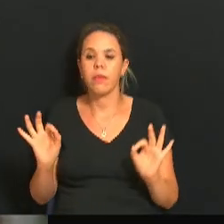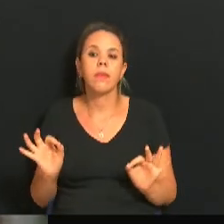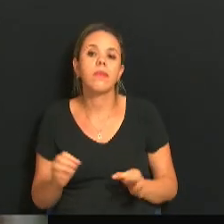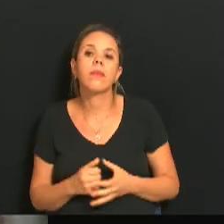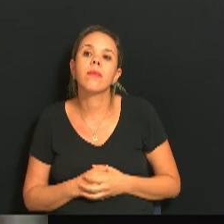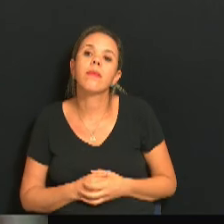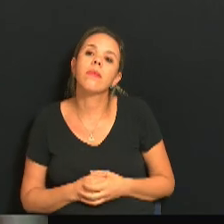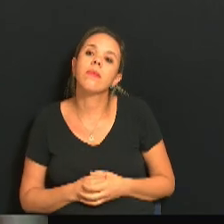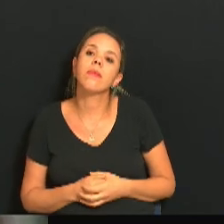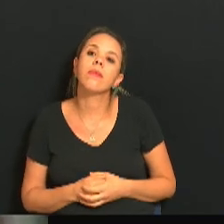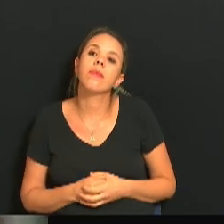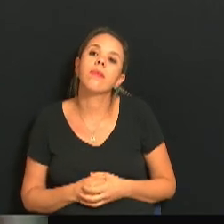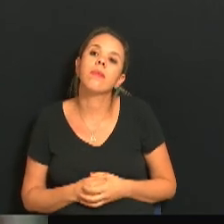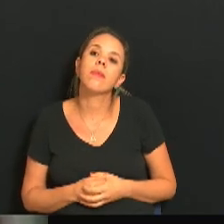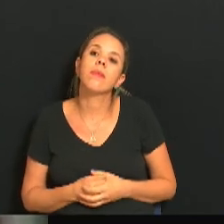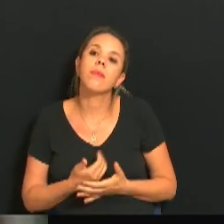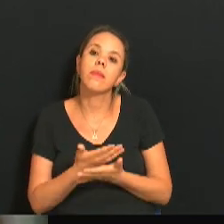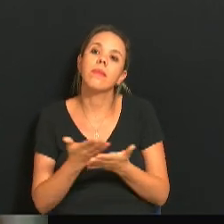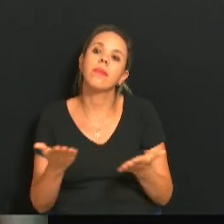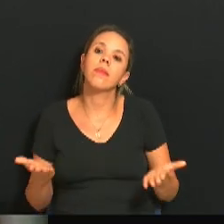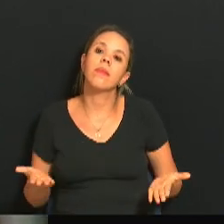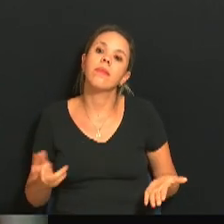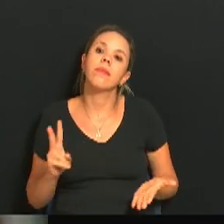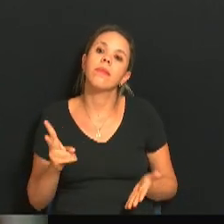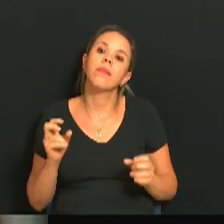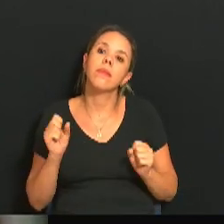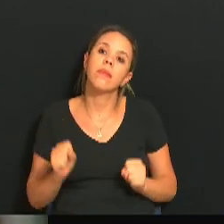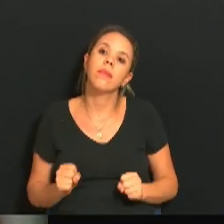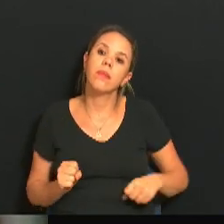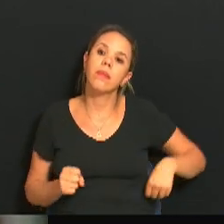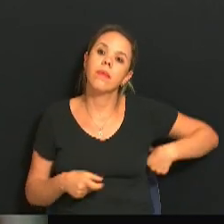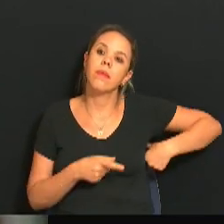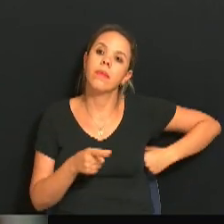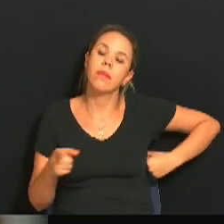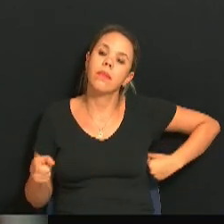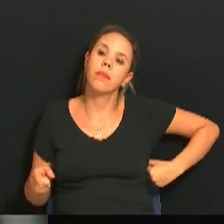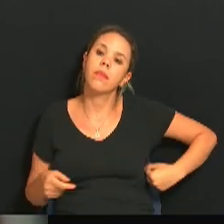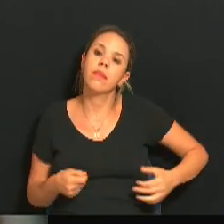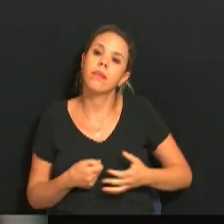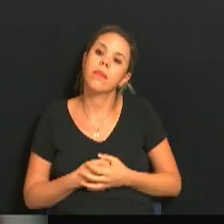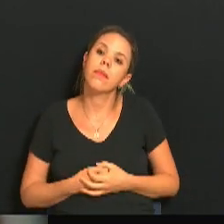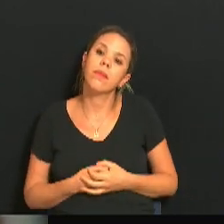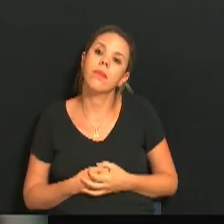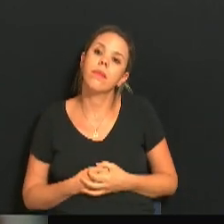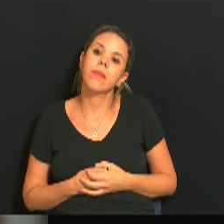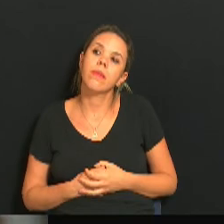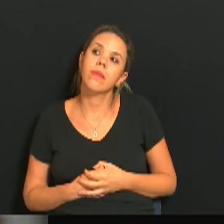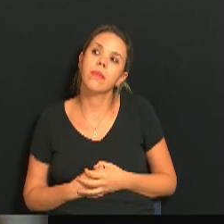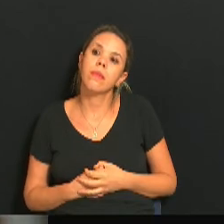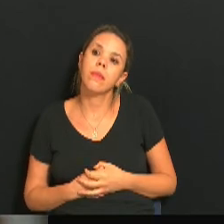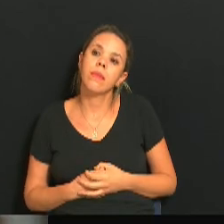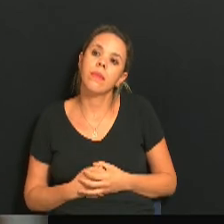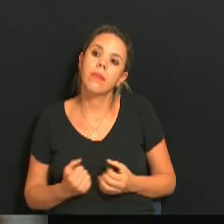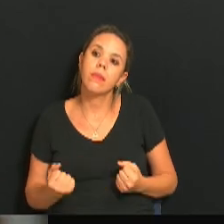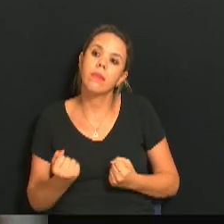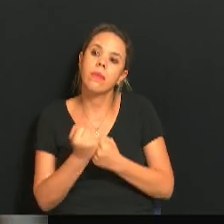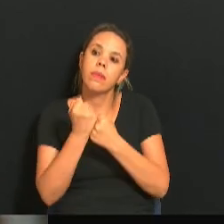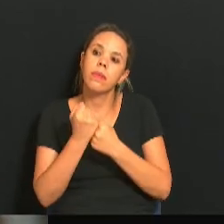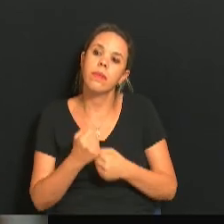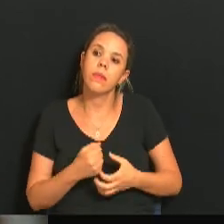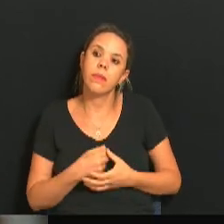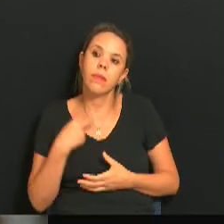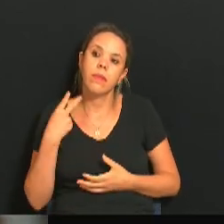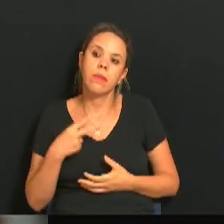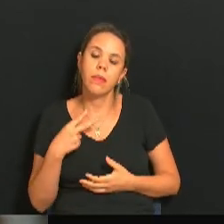sabe não não vocês sempre que eu puder você está essa olho para gente